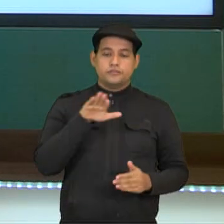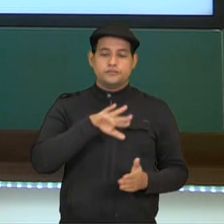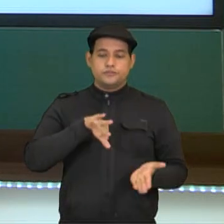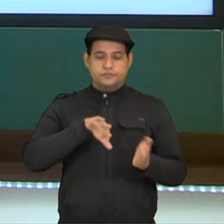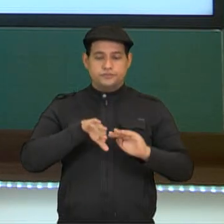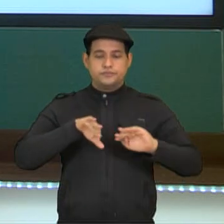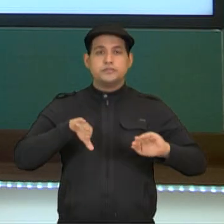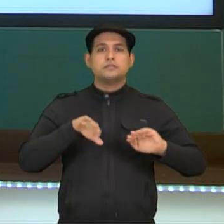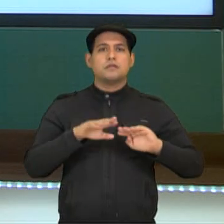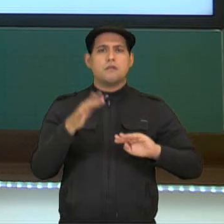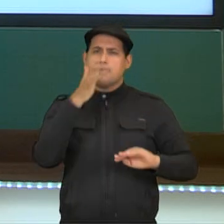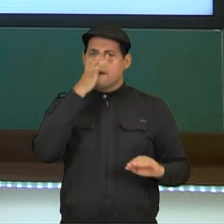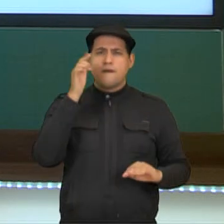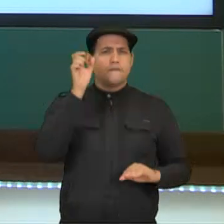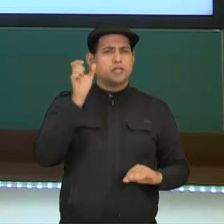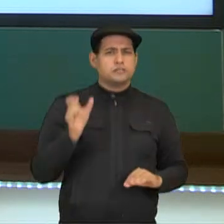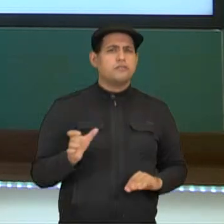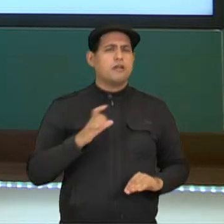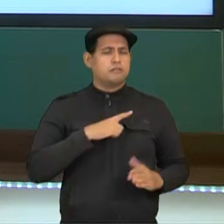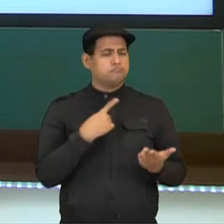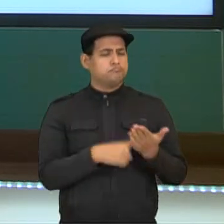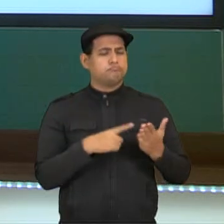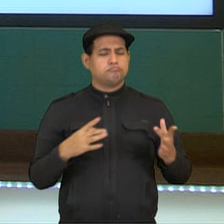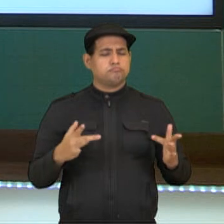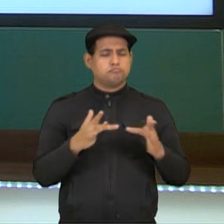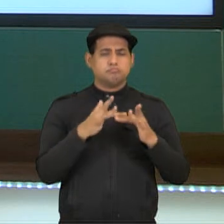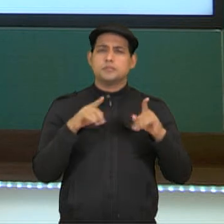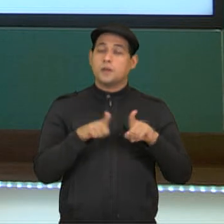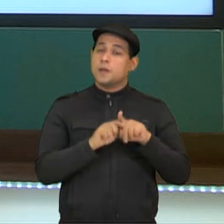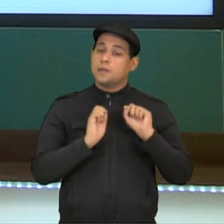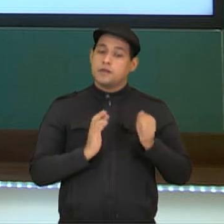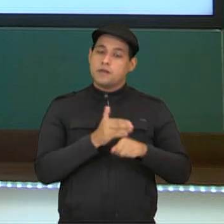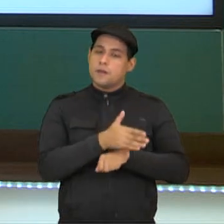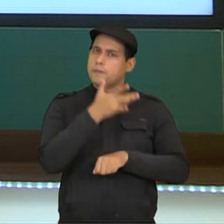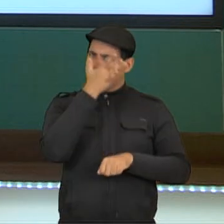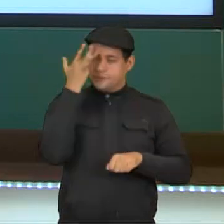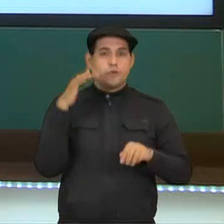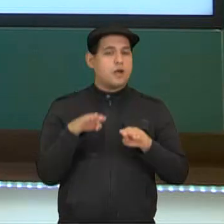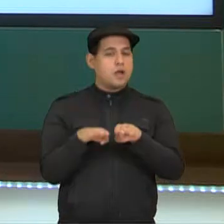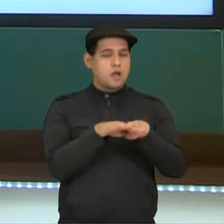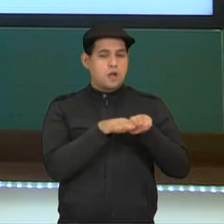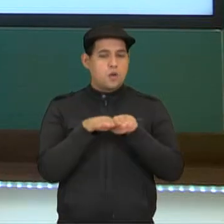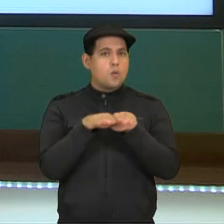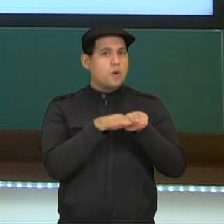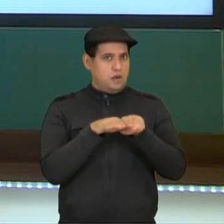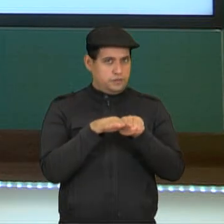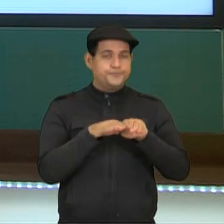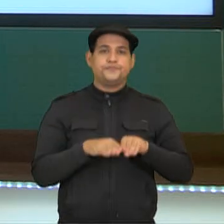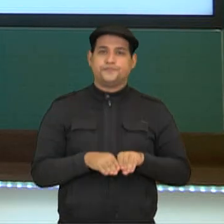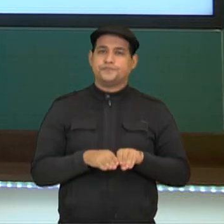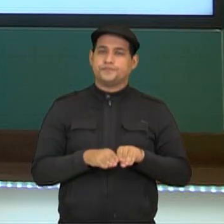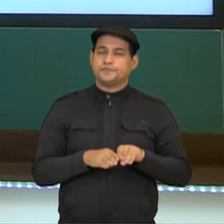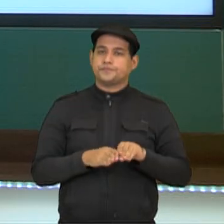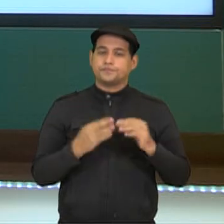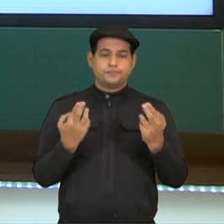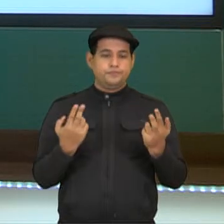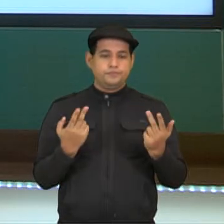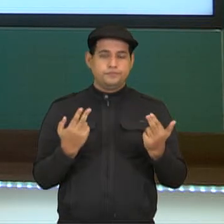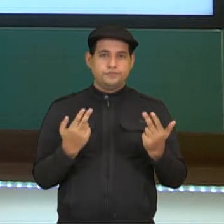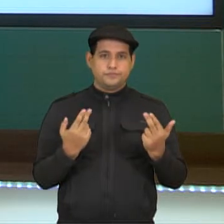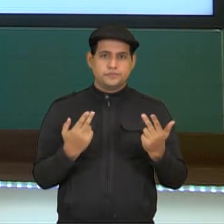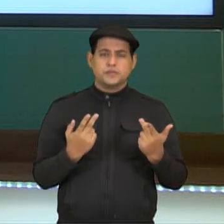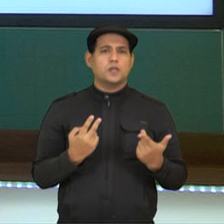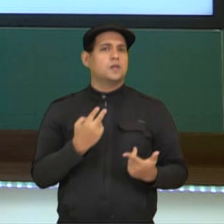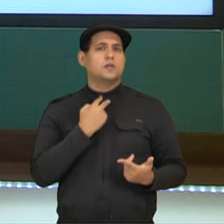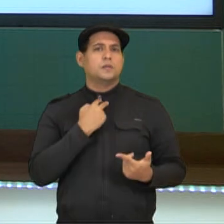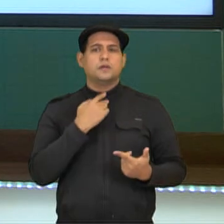Então, uma pessoa que tem o maior comprometimento, ela tem que participar com pessoas que têm o mesmo comprometimento que ela, ou sejam muito semelhantes. Ela não